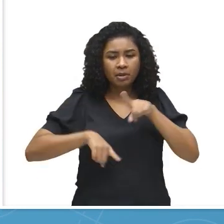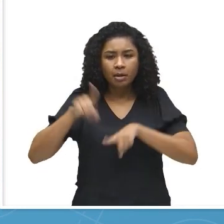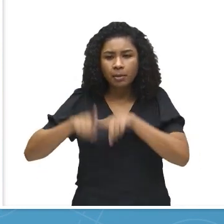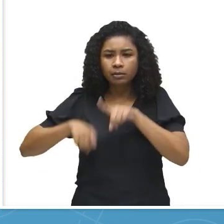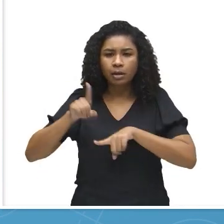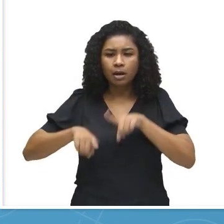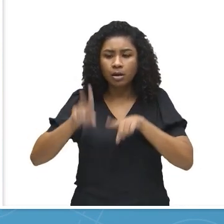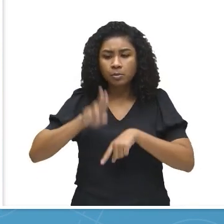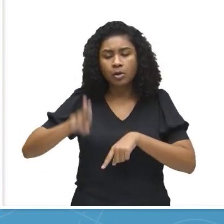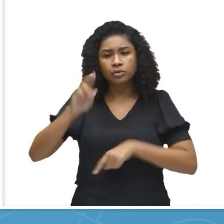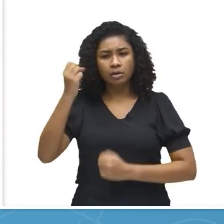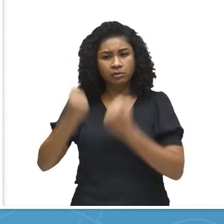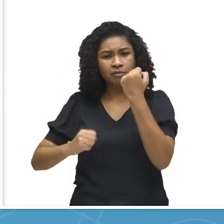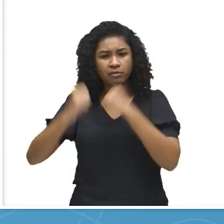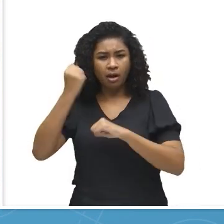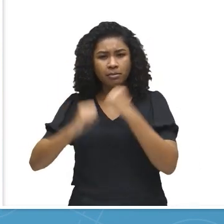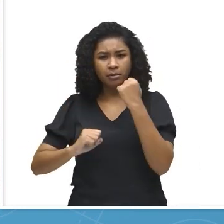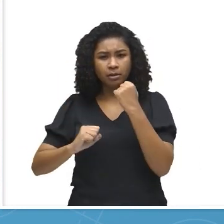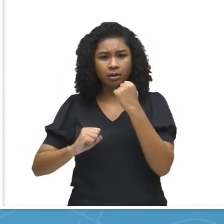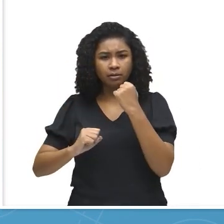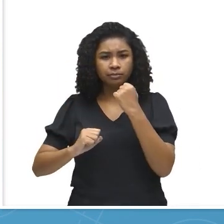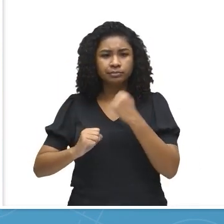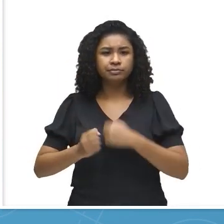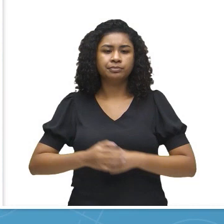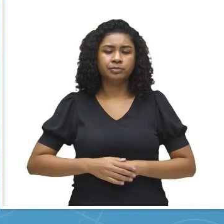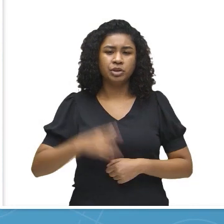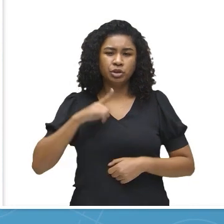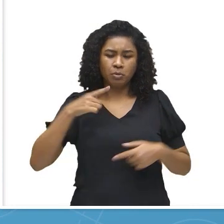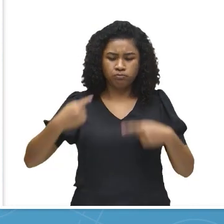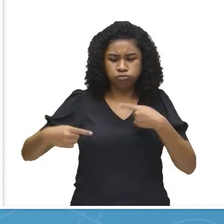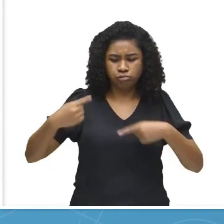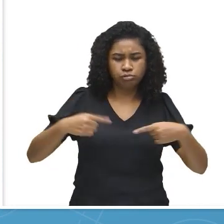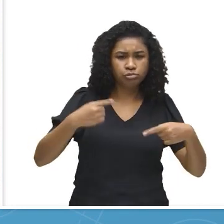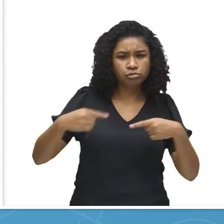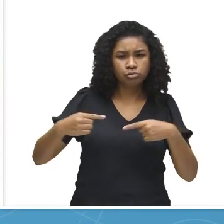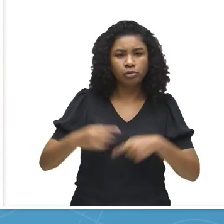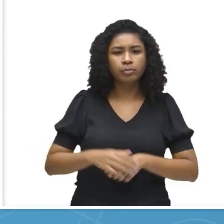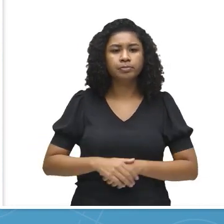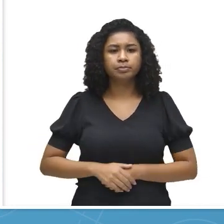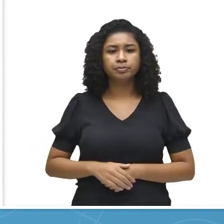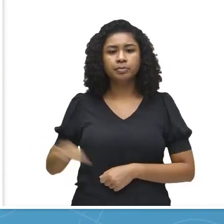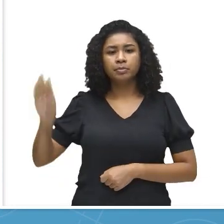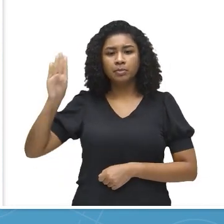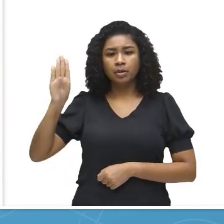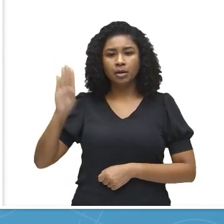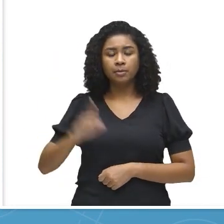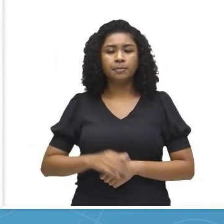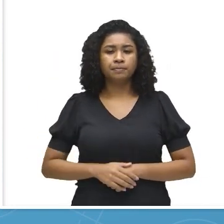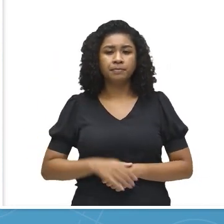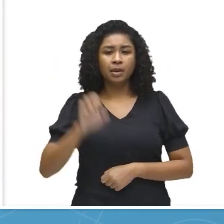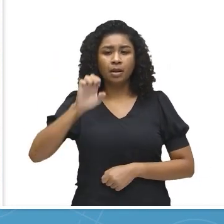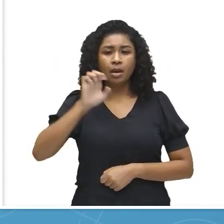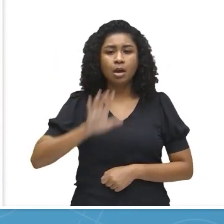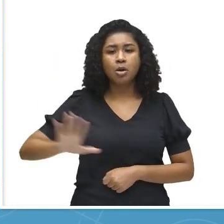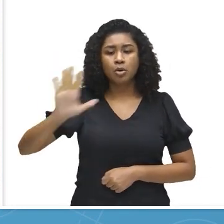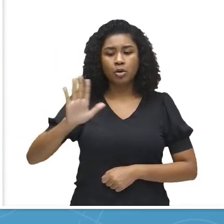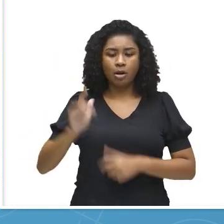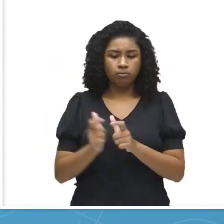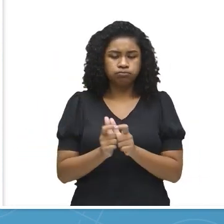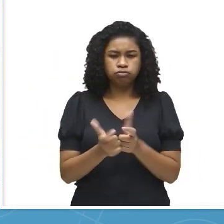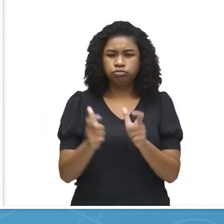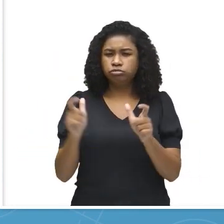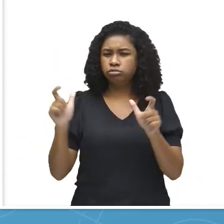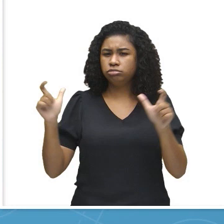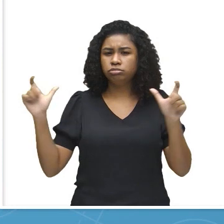matéria-prima. Letra B, pelo crescimento incontrolado da população europeia, gerando a necessidade